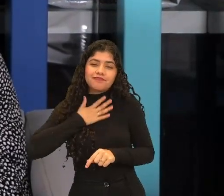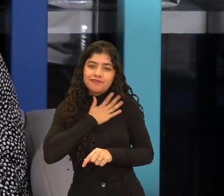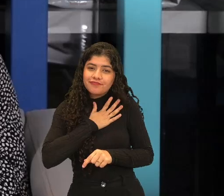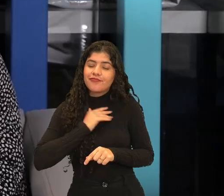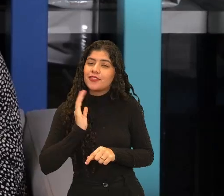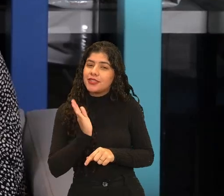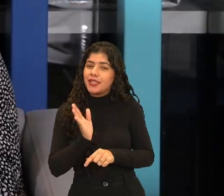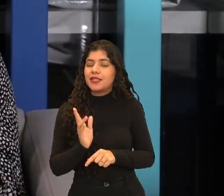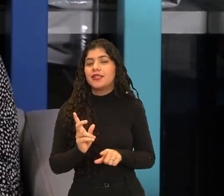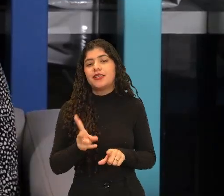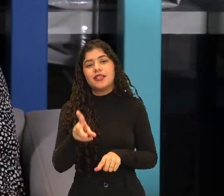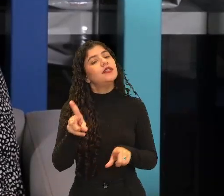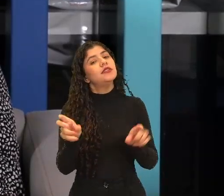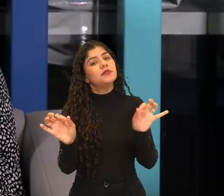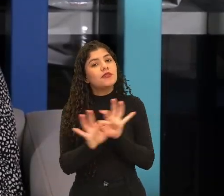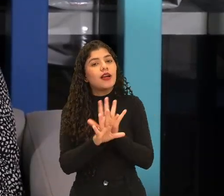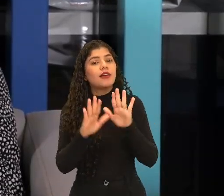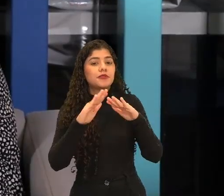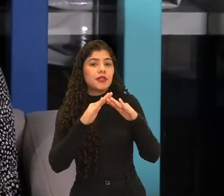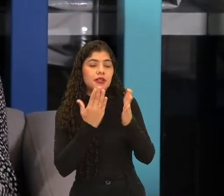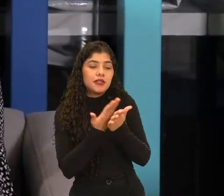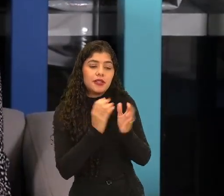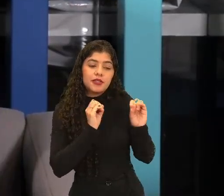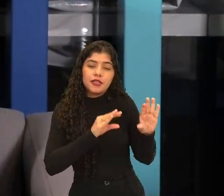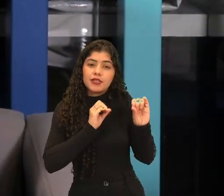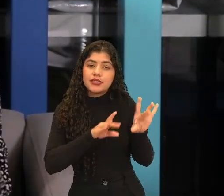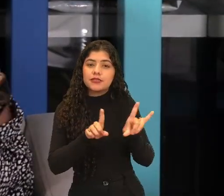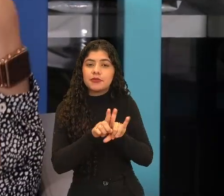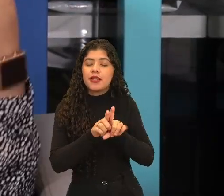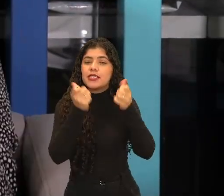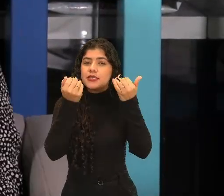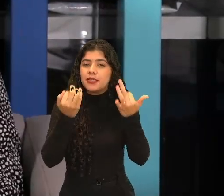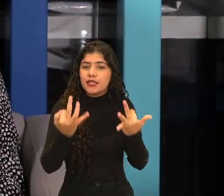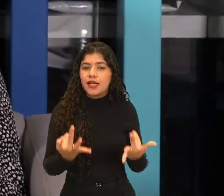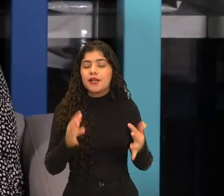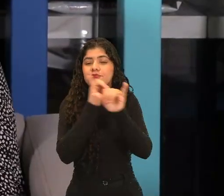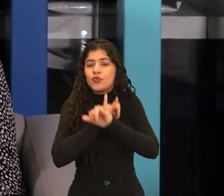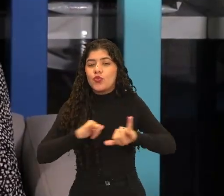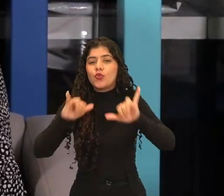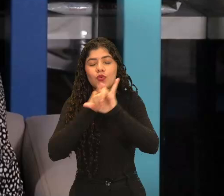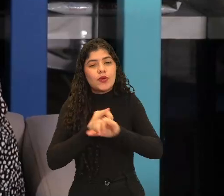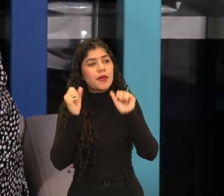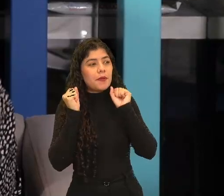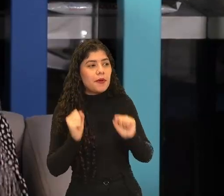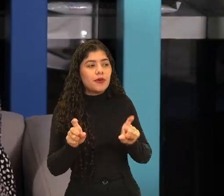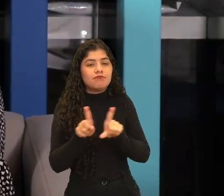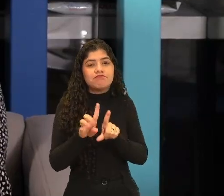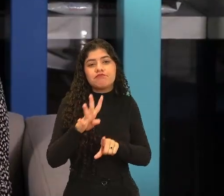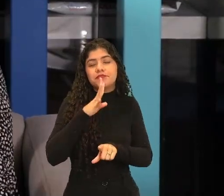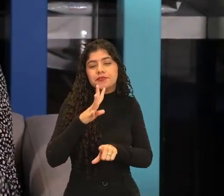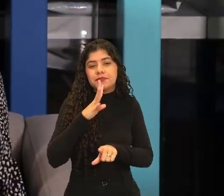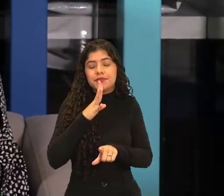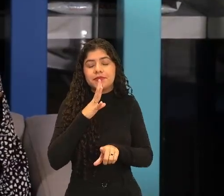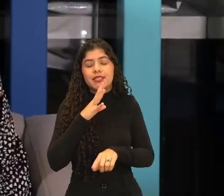Paulo Freire. Eu vou falar da educação, né? Eu penso que a gente falou muito aqui de informações que podem se tornar